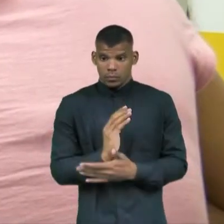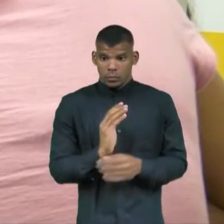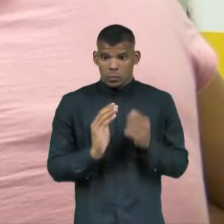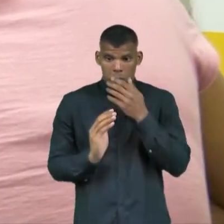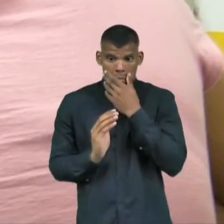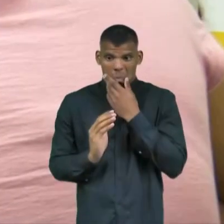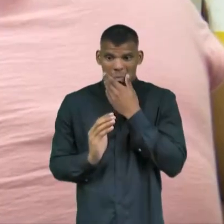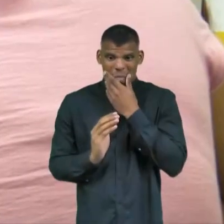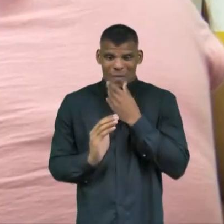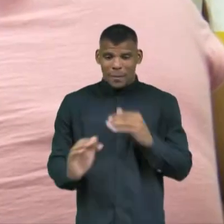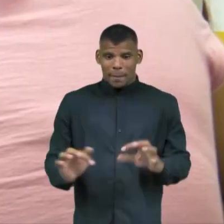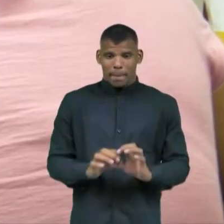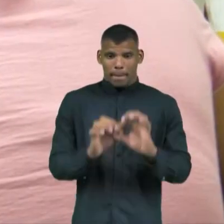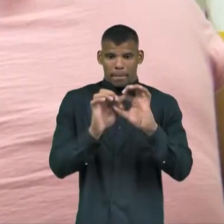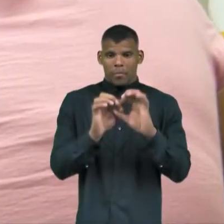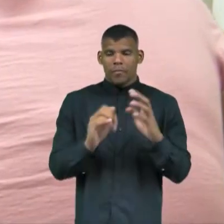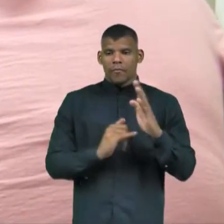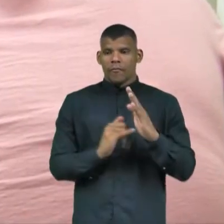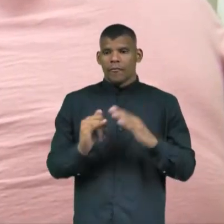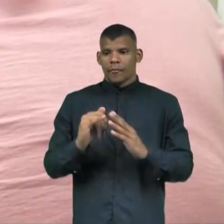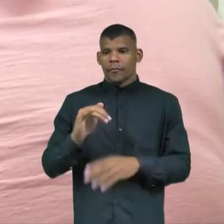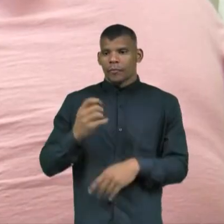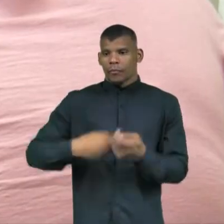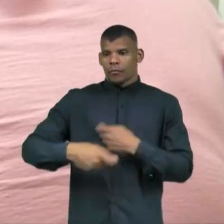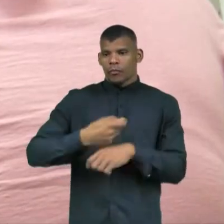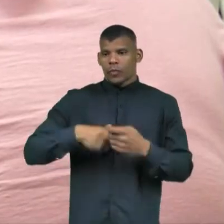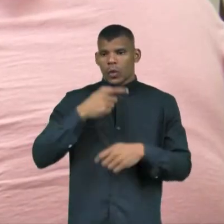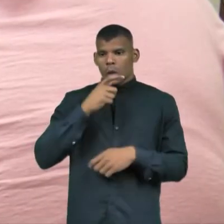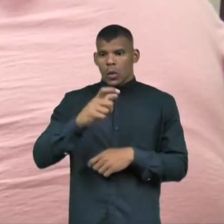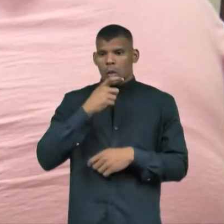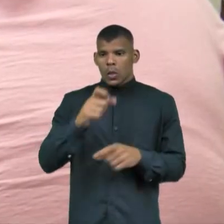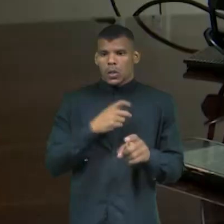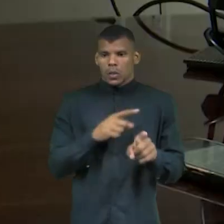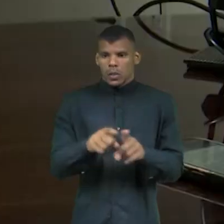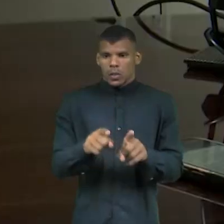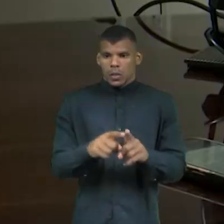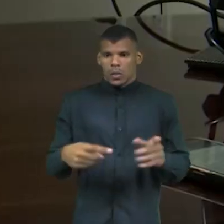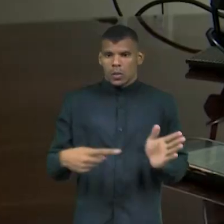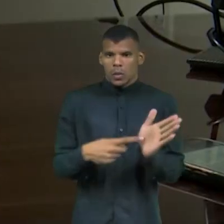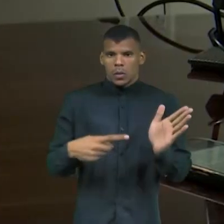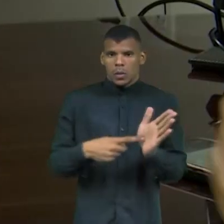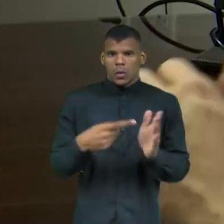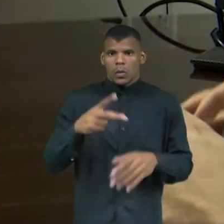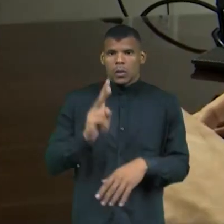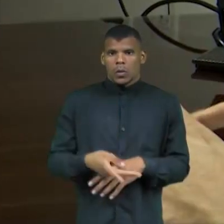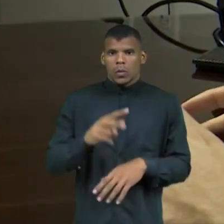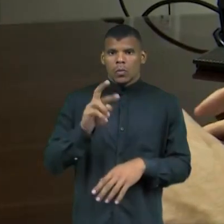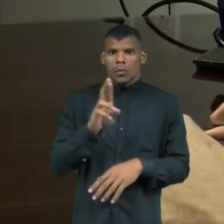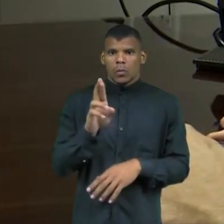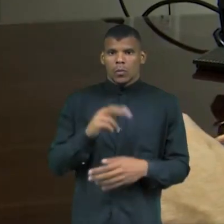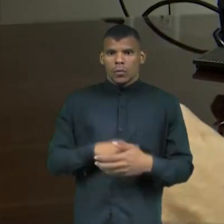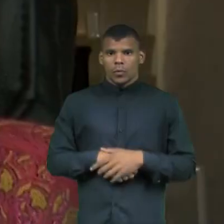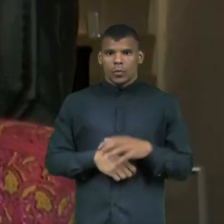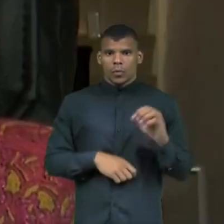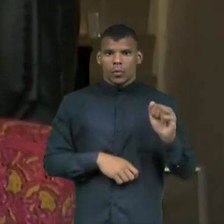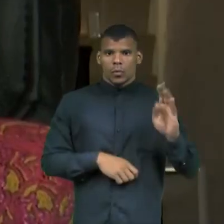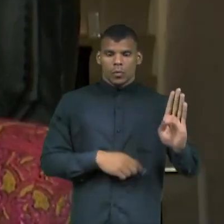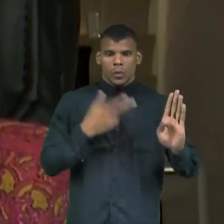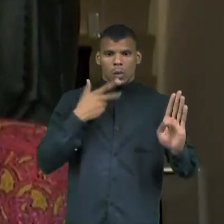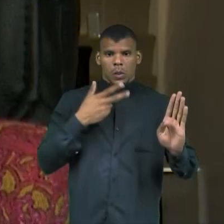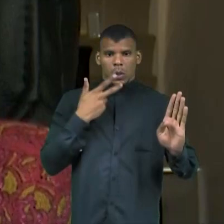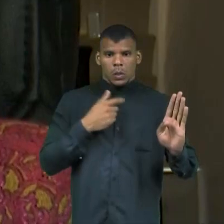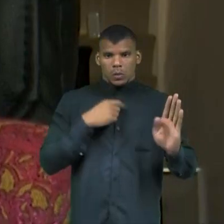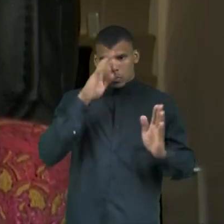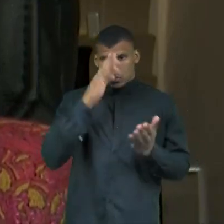da lei punirá as instituições financeiras e de crédito com multas de até R$ 2.000. A Ordem dos Advogados do Brasil, Seção Ceará, acredita